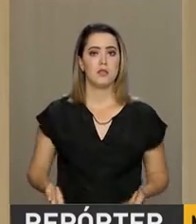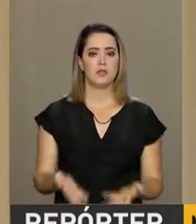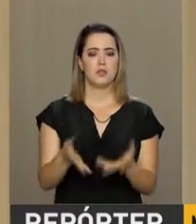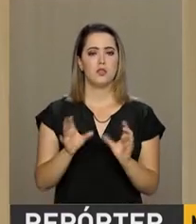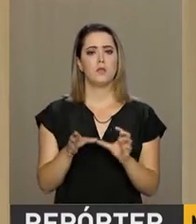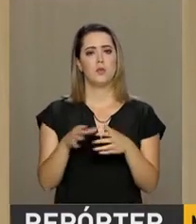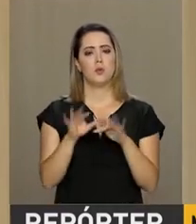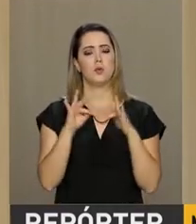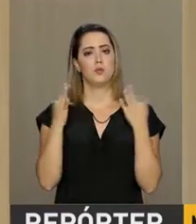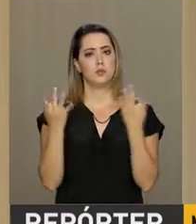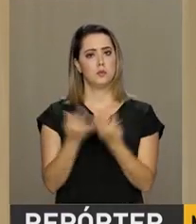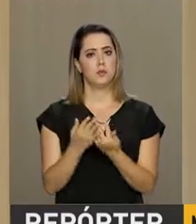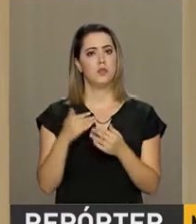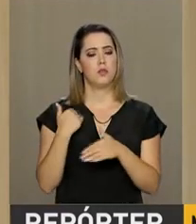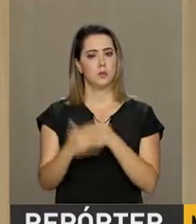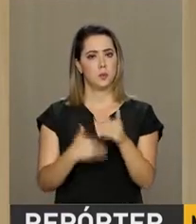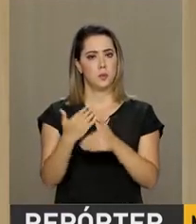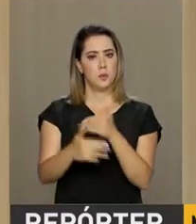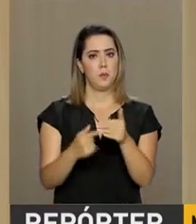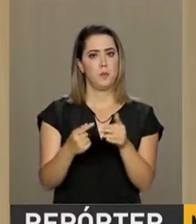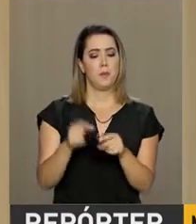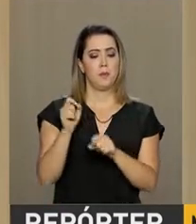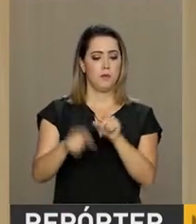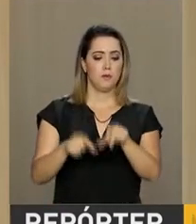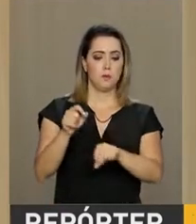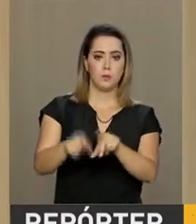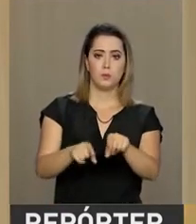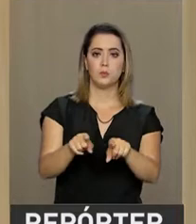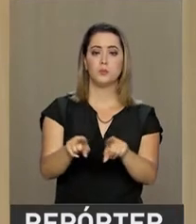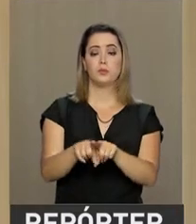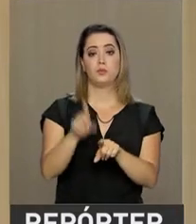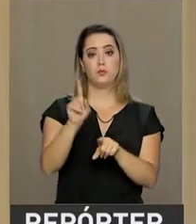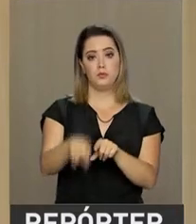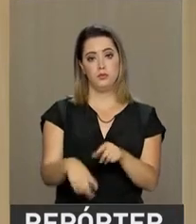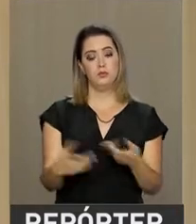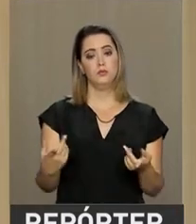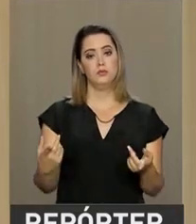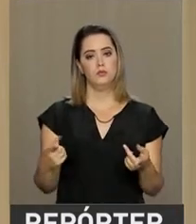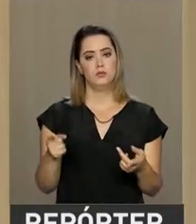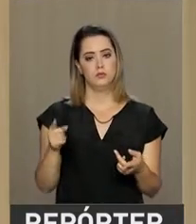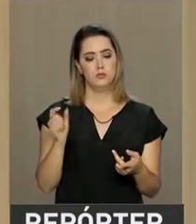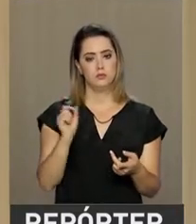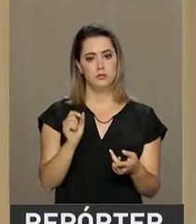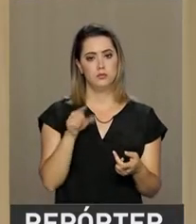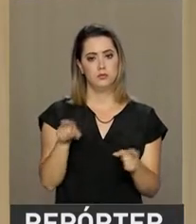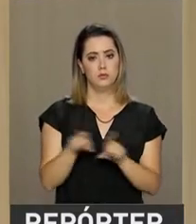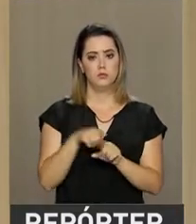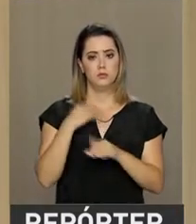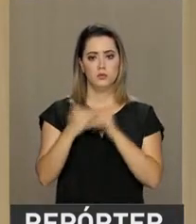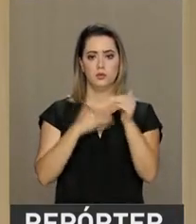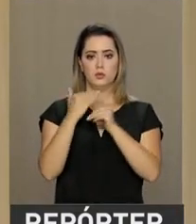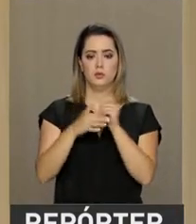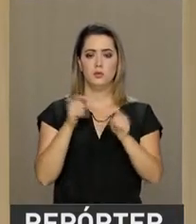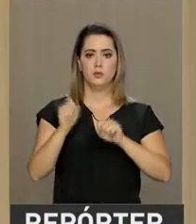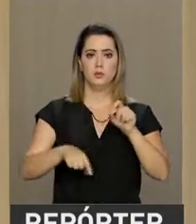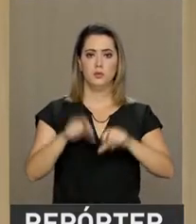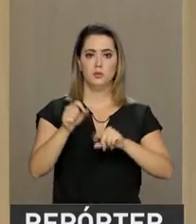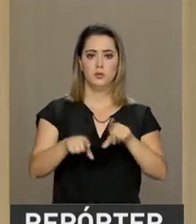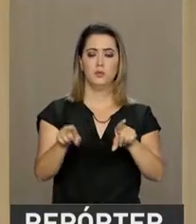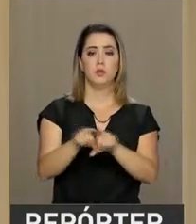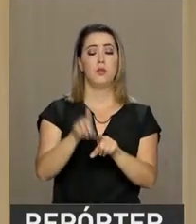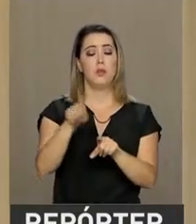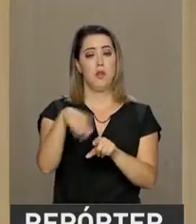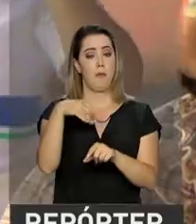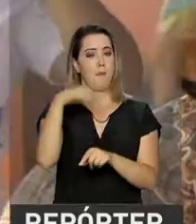agricultores familiares permaneça um aquilo que ele sabe fazer é que a produção e que também aumente a produção desses alimentos que